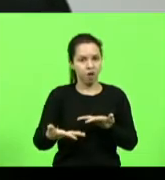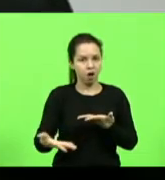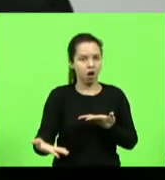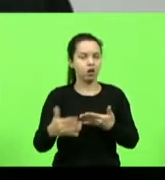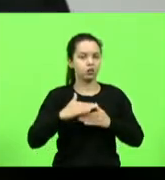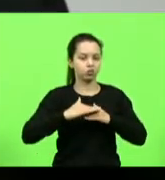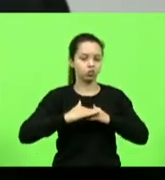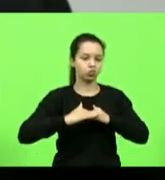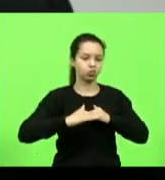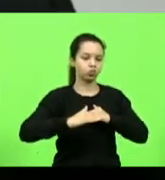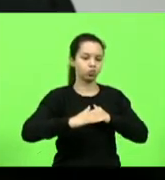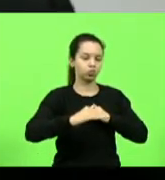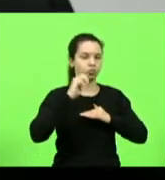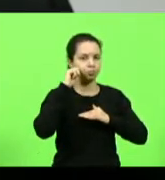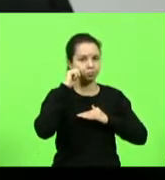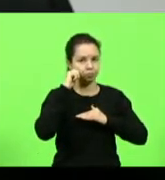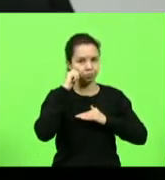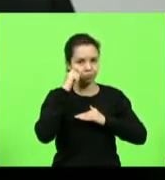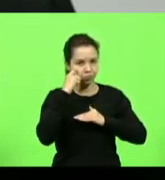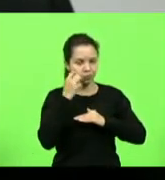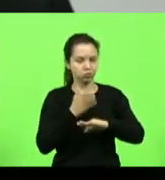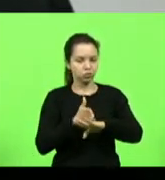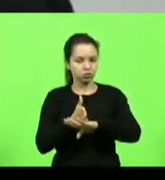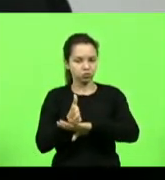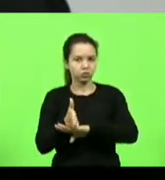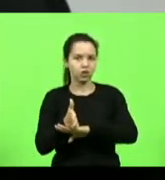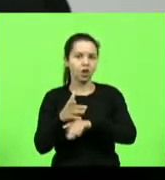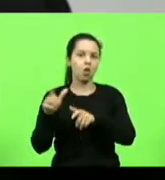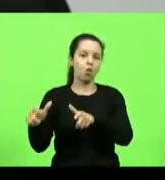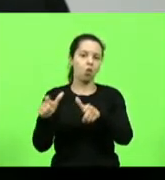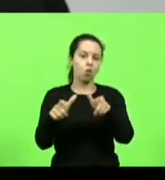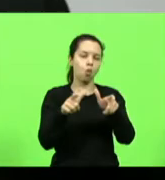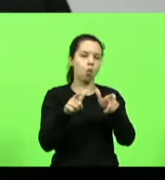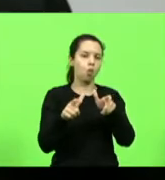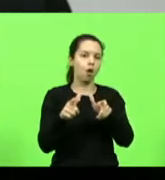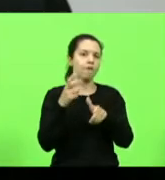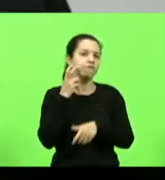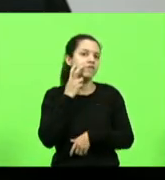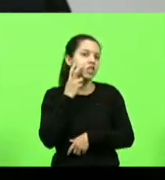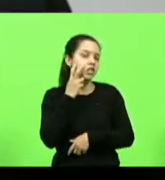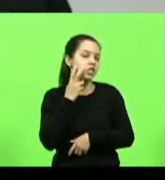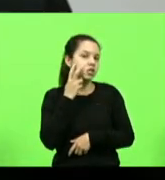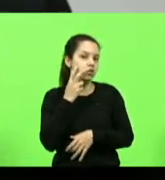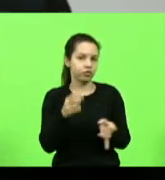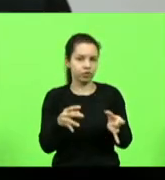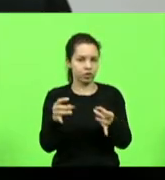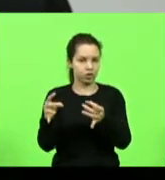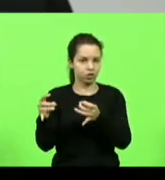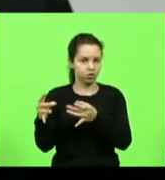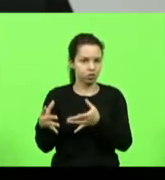vinícolas. Bem interessante essa proposta, o qual vai trazer mais